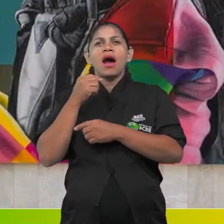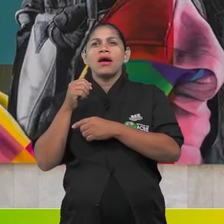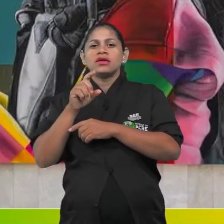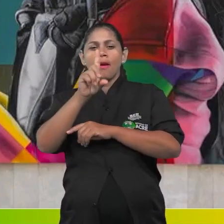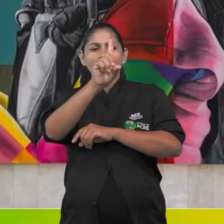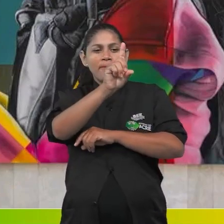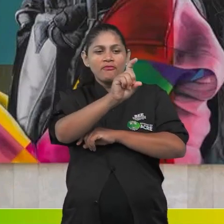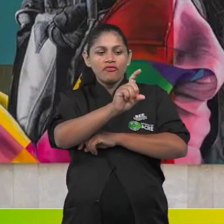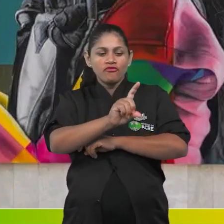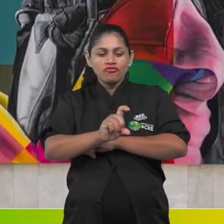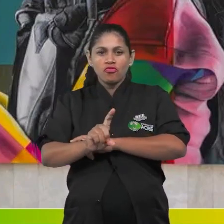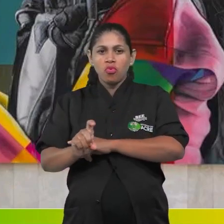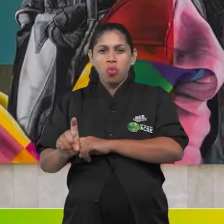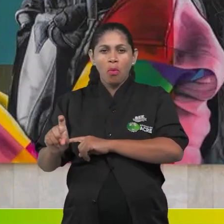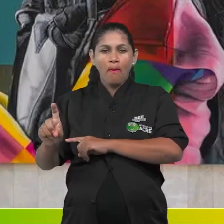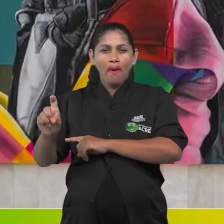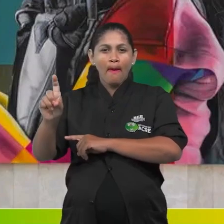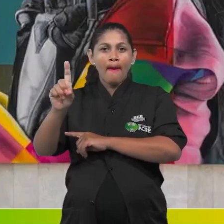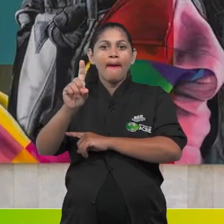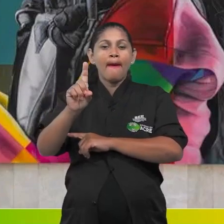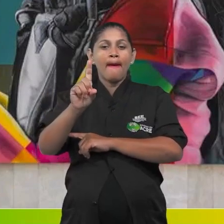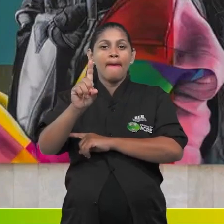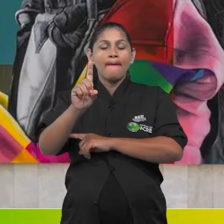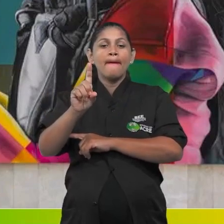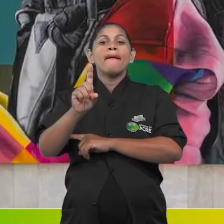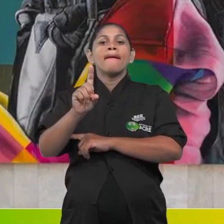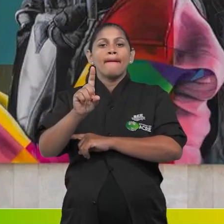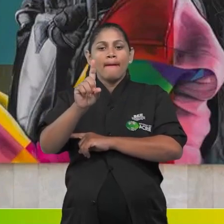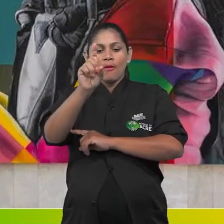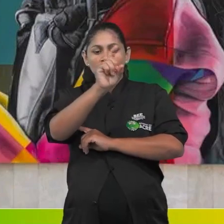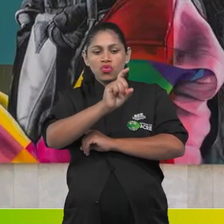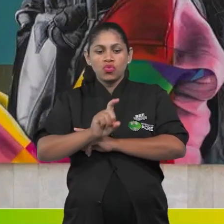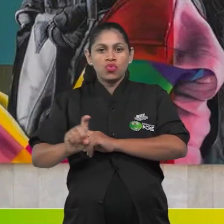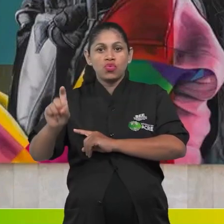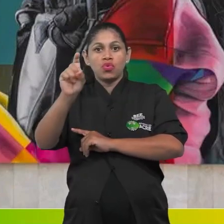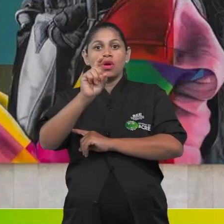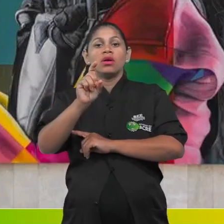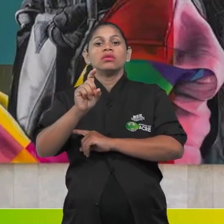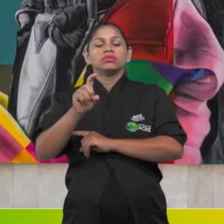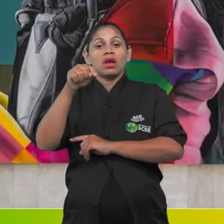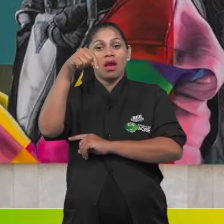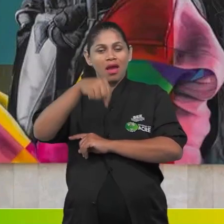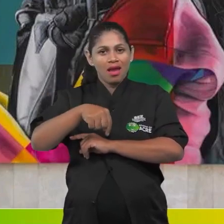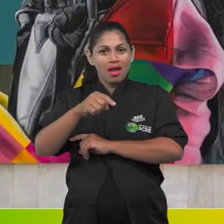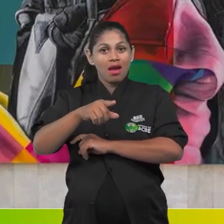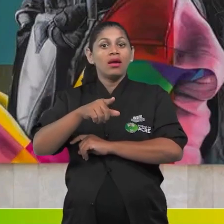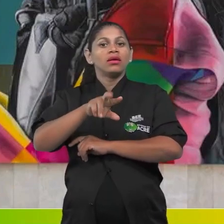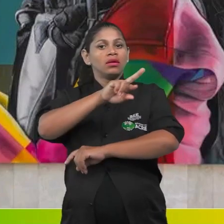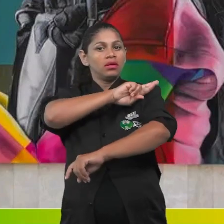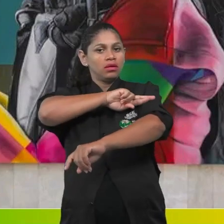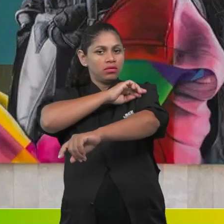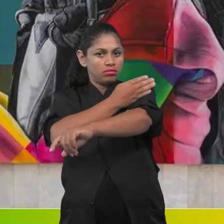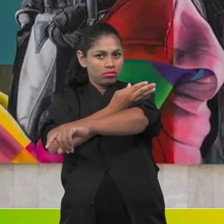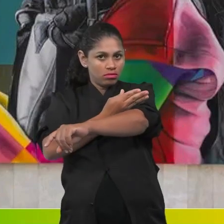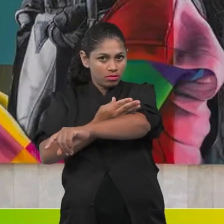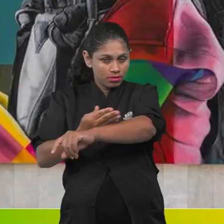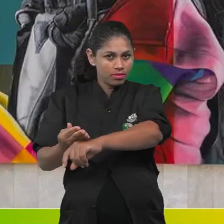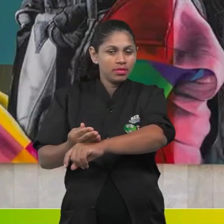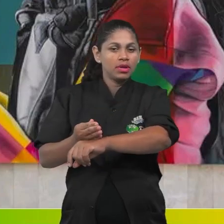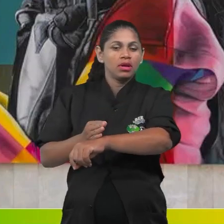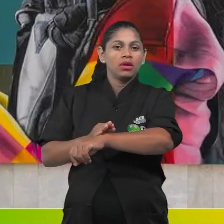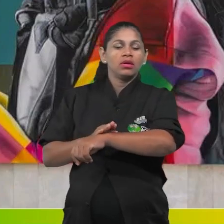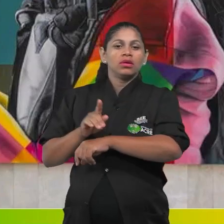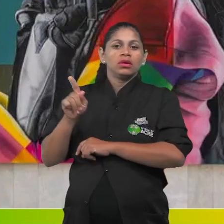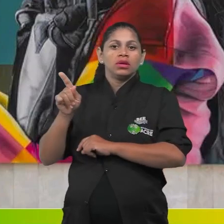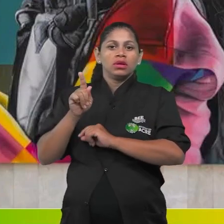trazendo essa relação com a natureza. A gente vê aqui em Rio Branco, ali no viaduto que